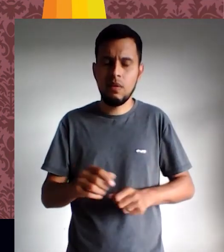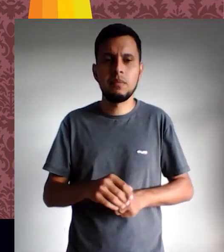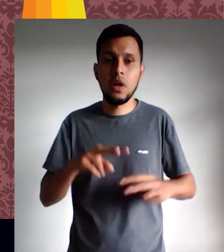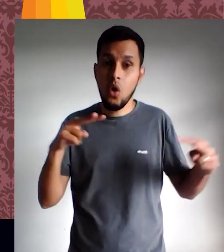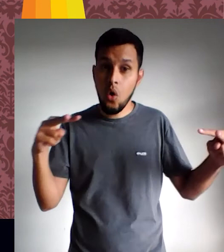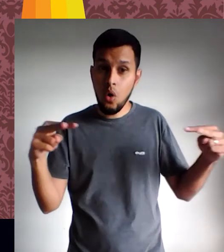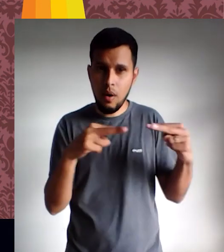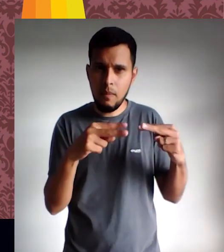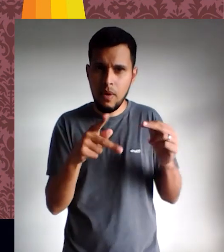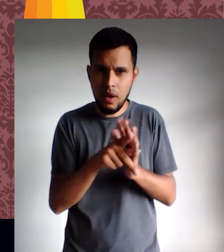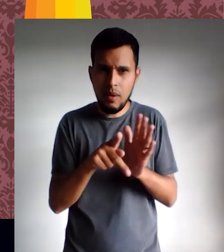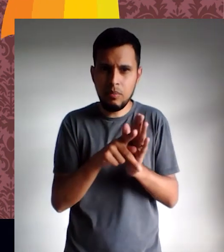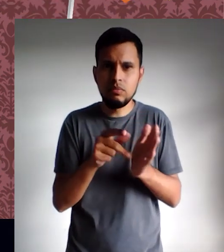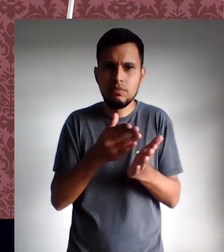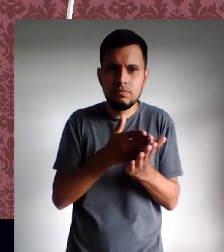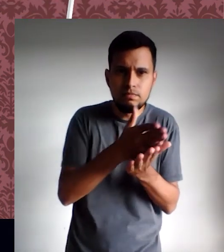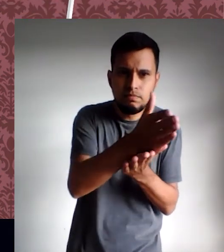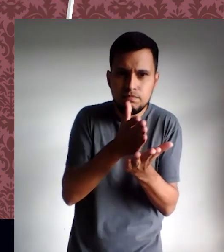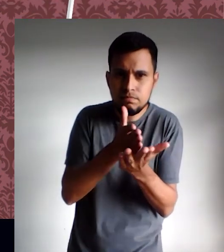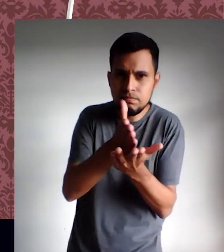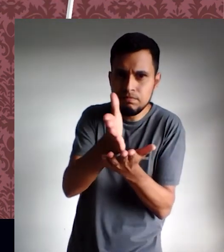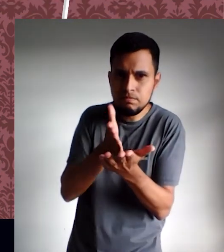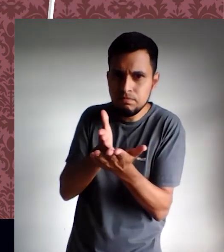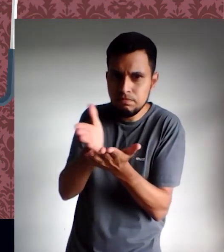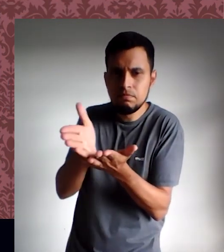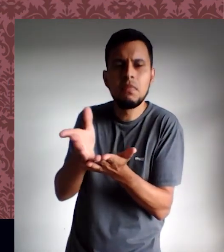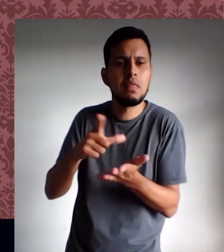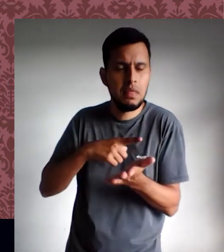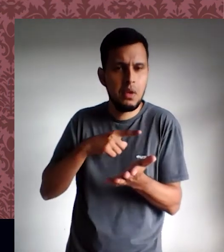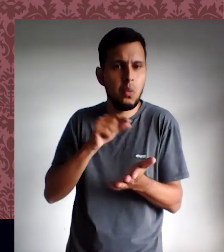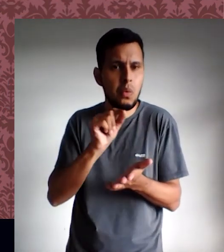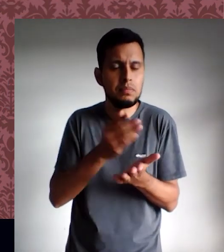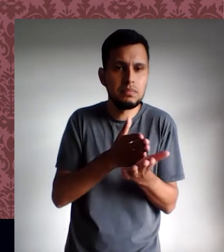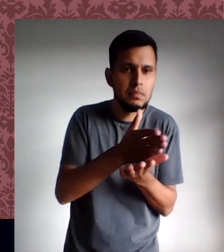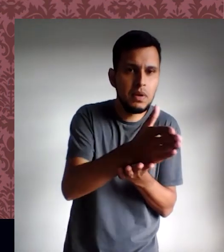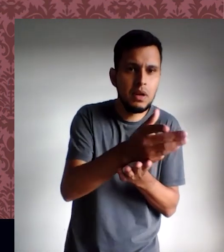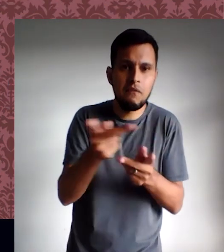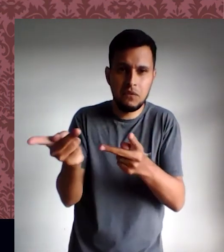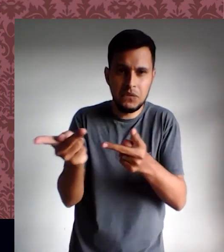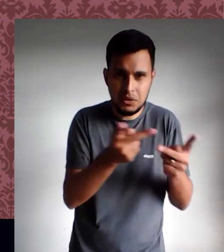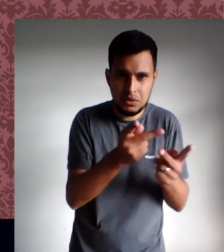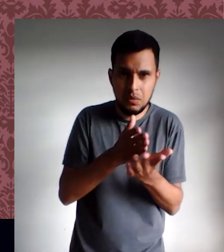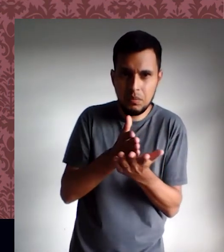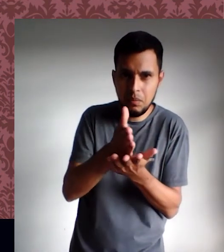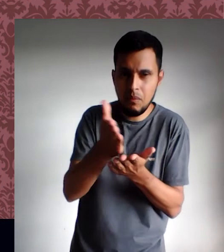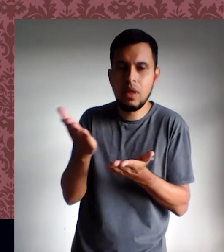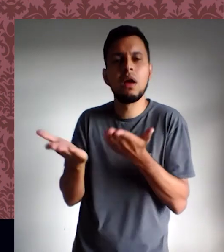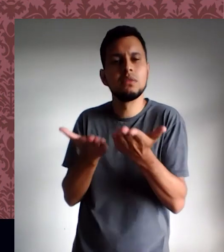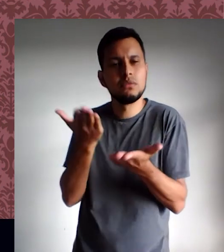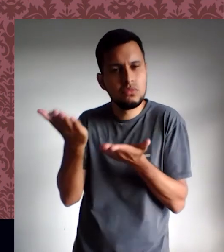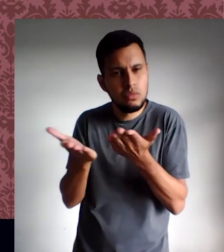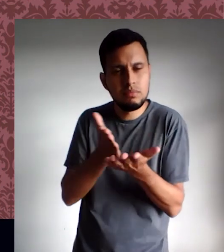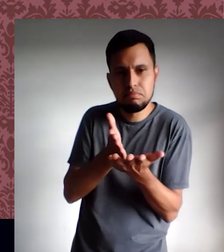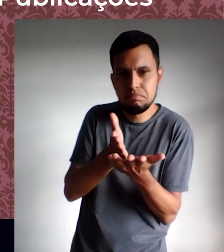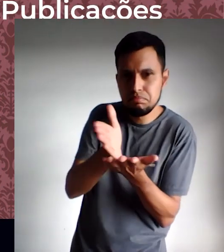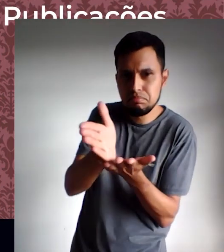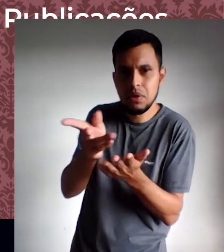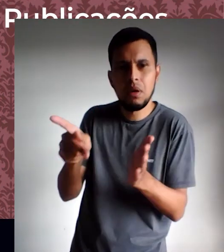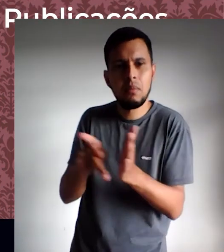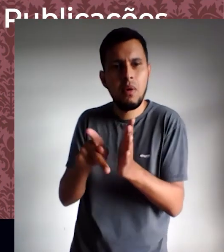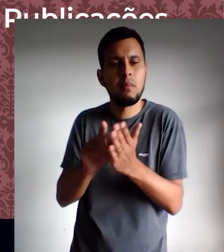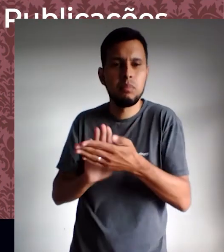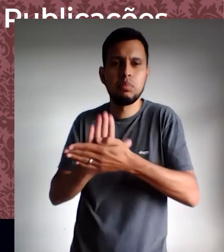um guarda-chuva de ações que perspassam vários programas. Os programas de visitação, os programas de atendimento, os programas